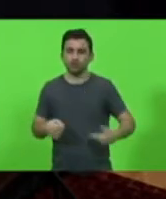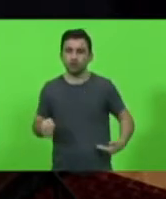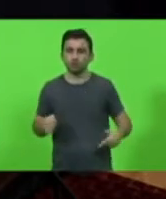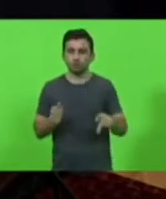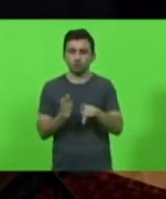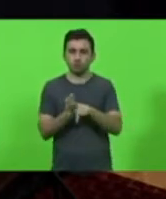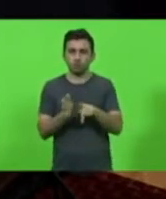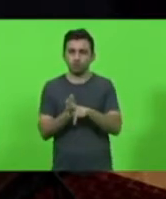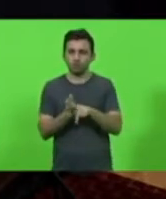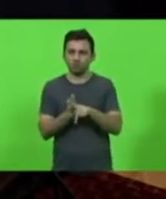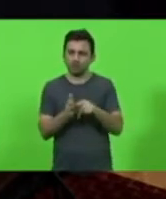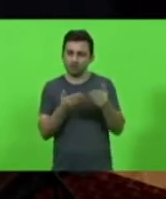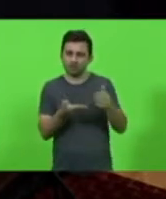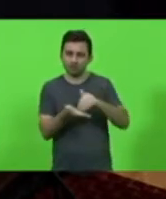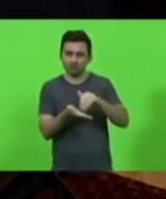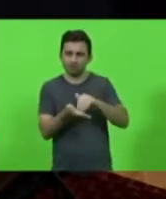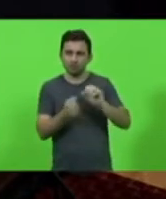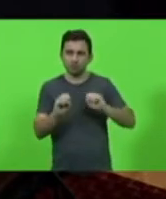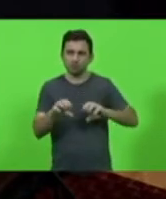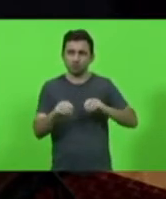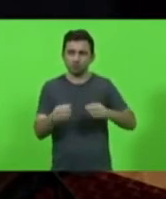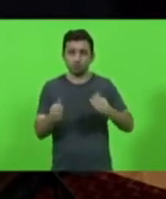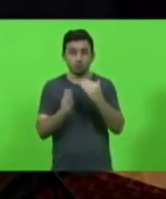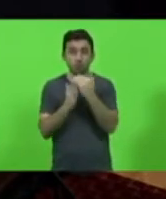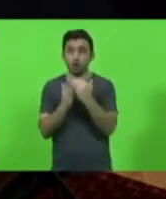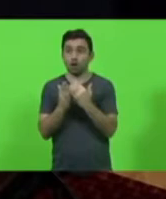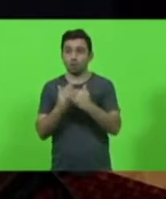da Educação, lança um programa